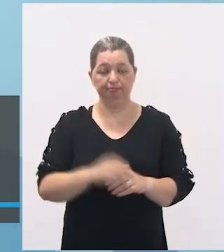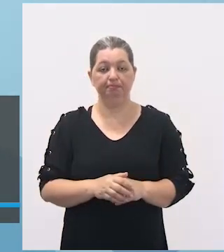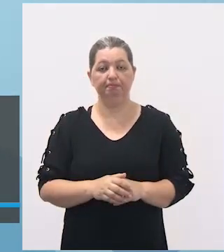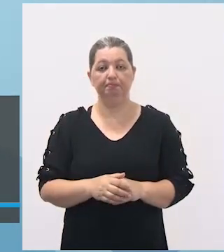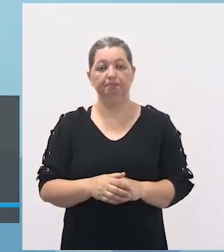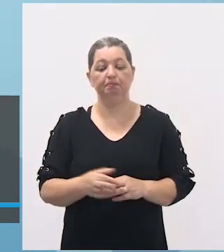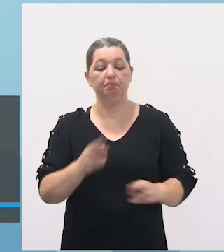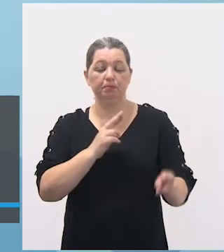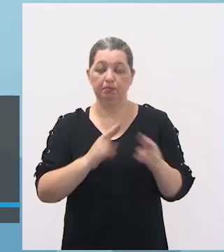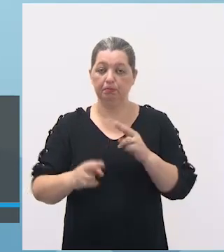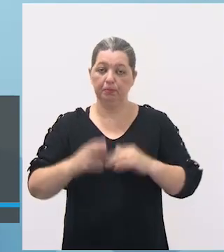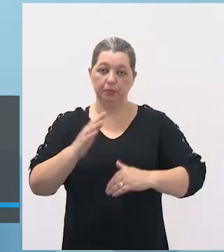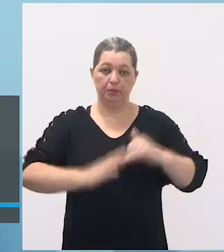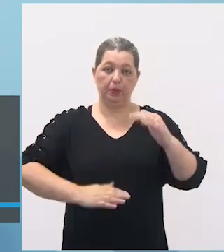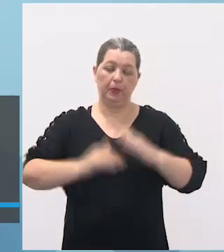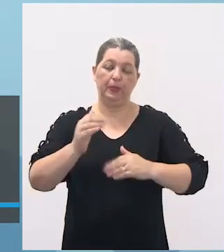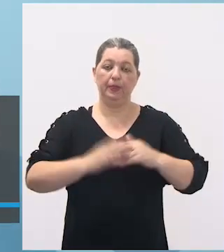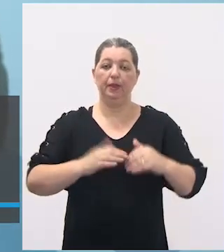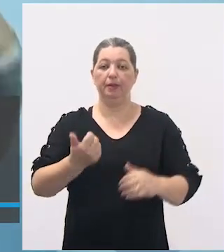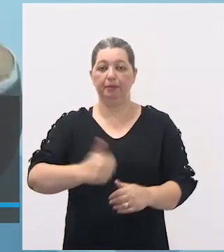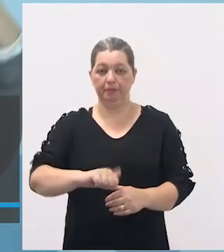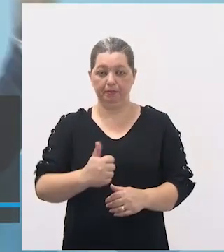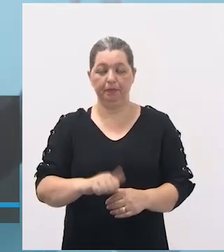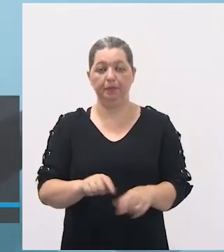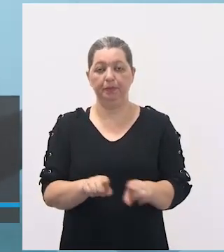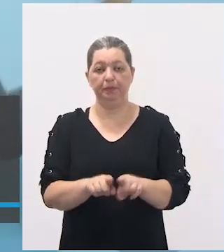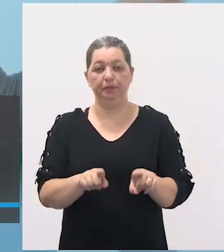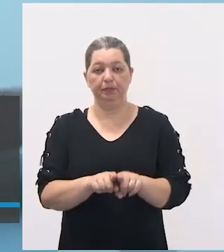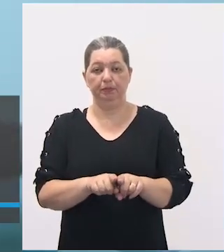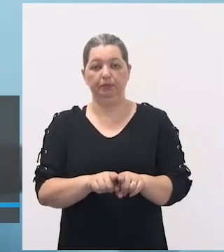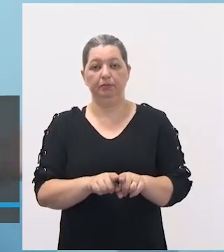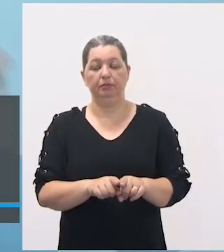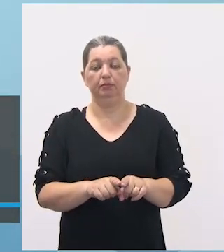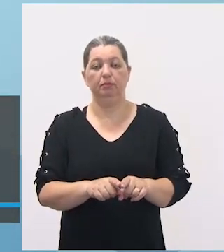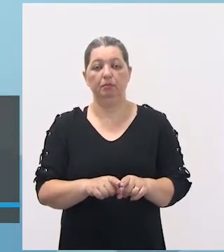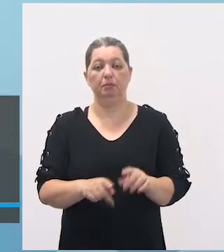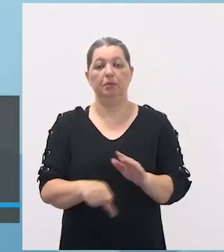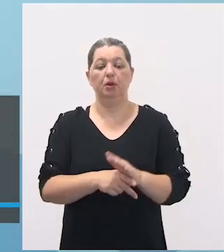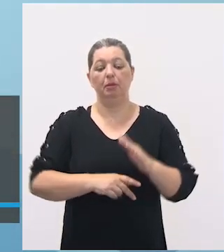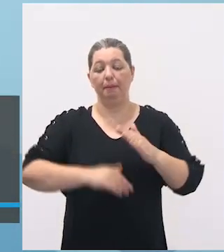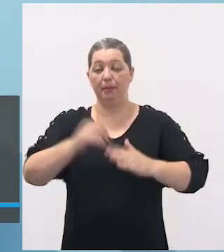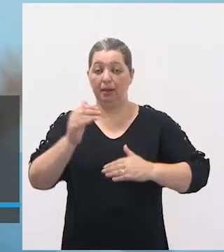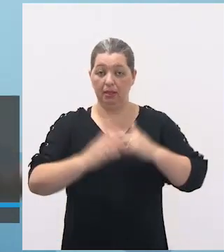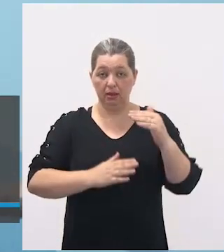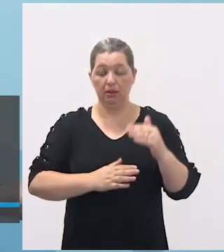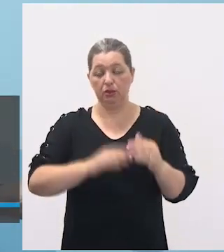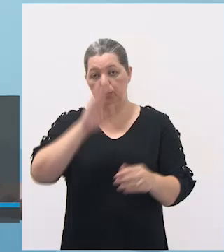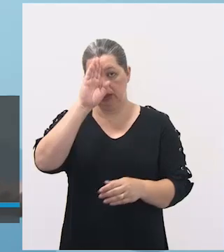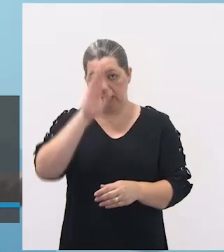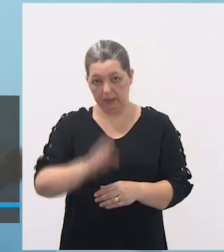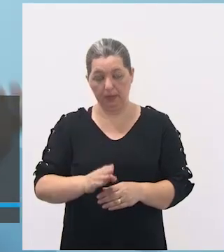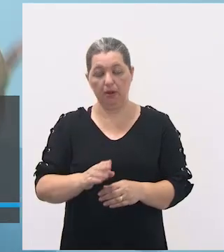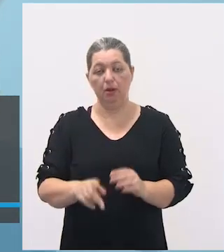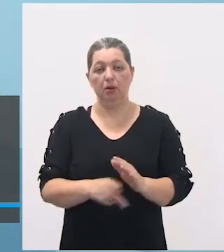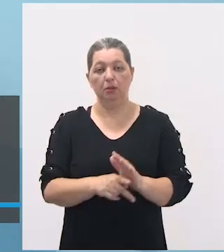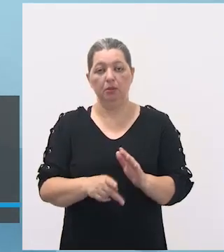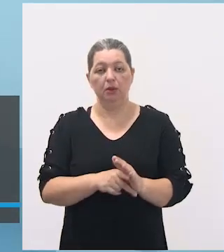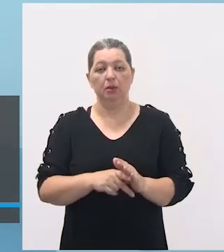das habilidades que são avaliadas com aquelas habilidades essenciais que a gente tem trabalhado aí no material de